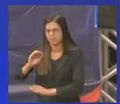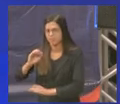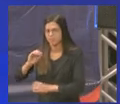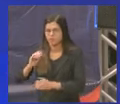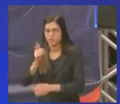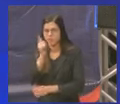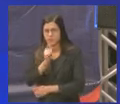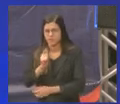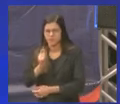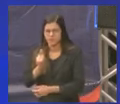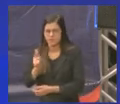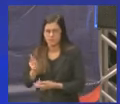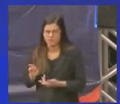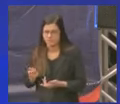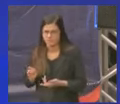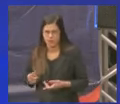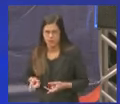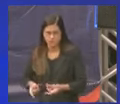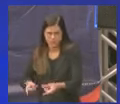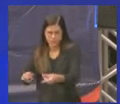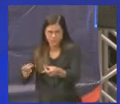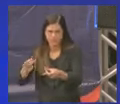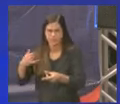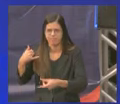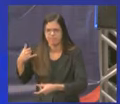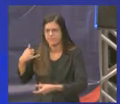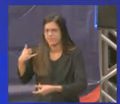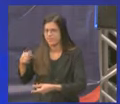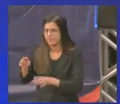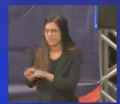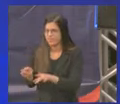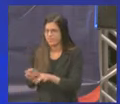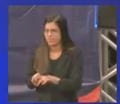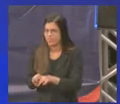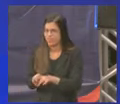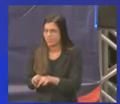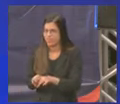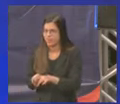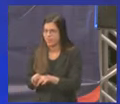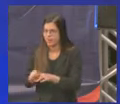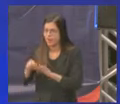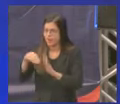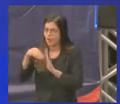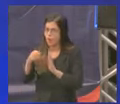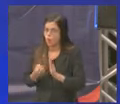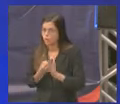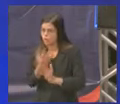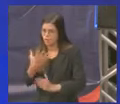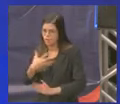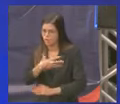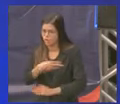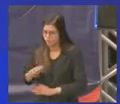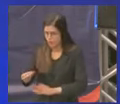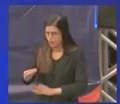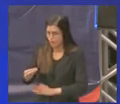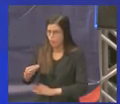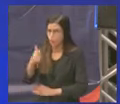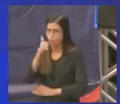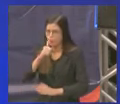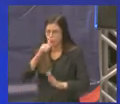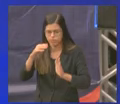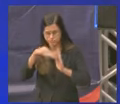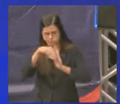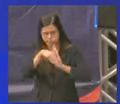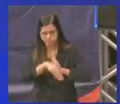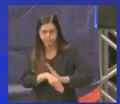a longevidade, ao mesmo tempo, a taxa de filho por mulher está despencando. Né? Então,